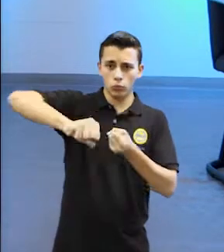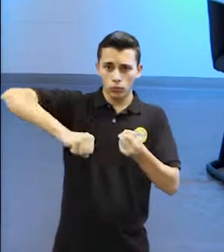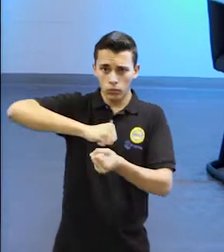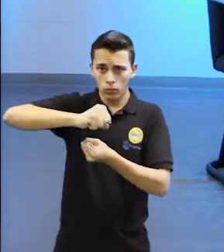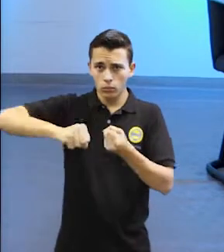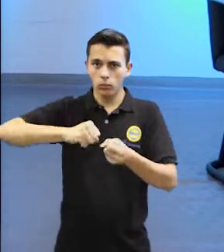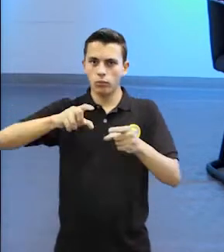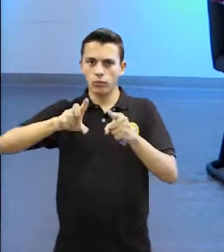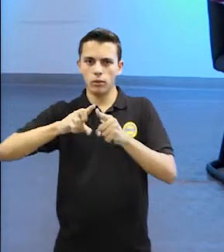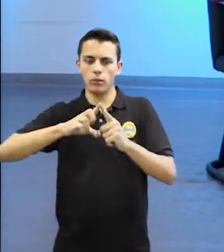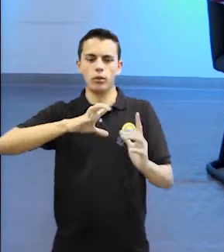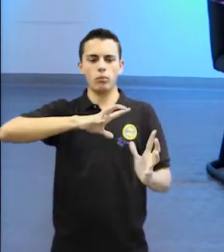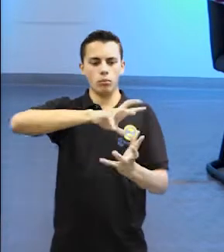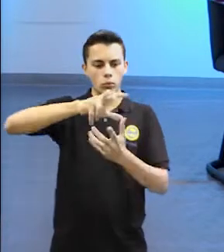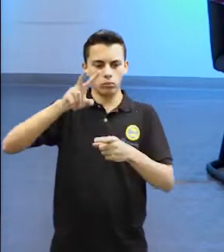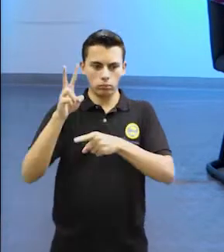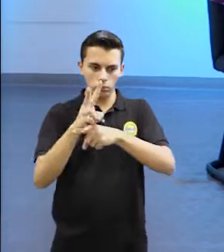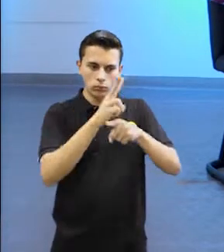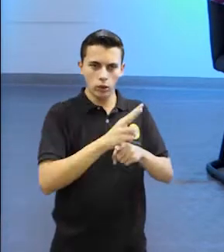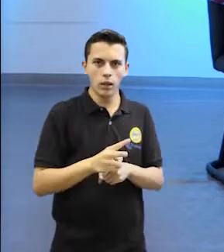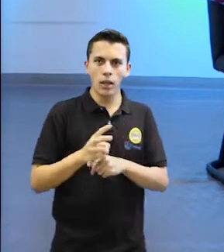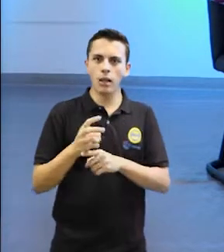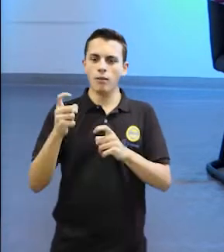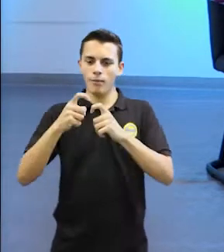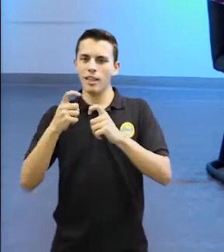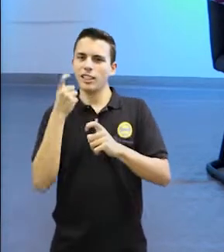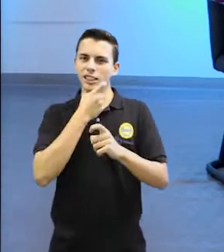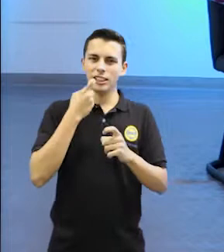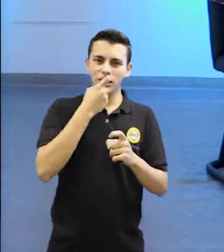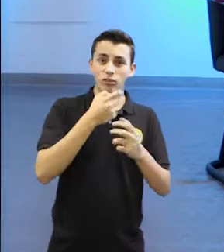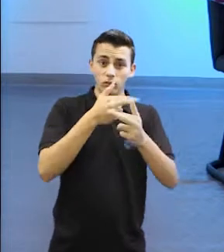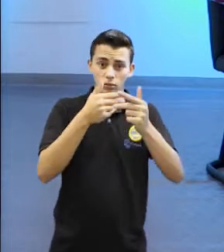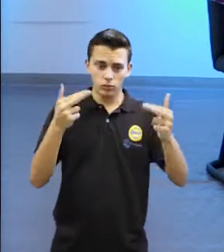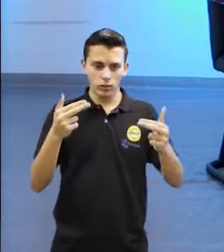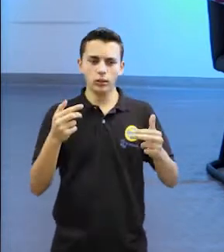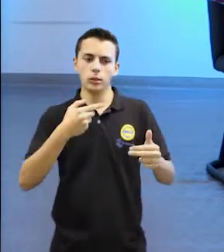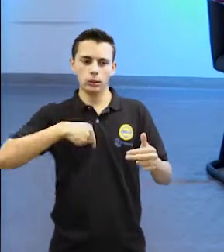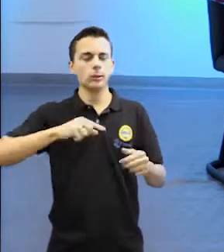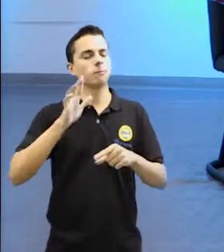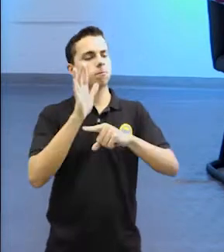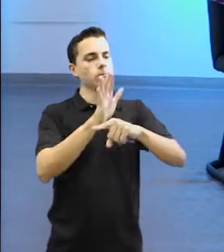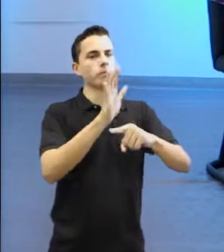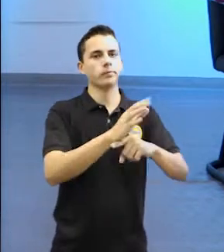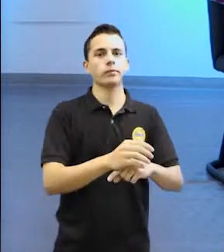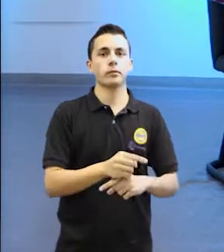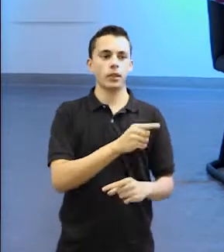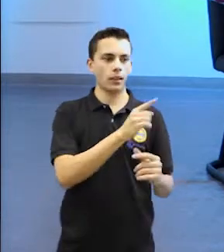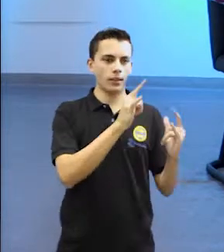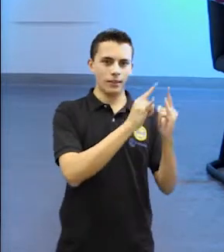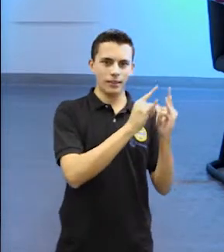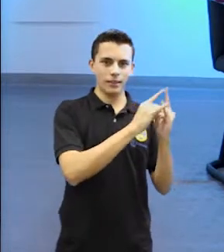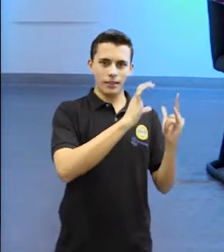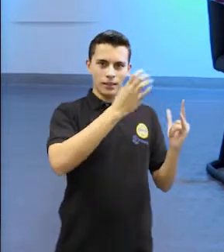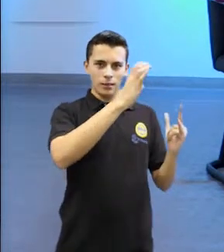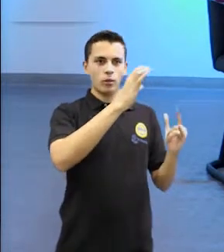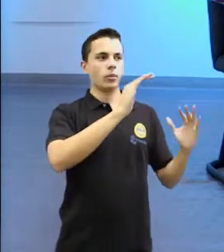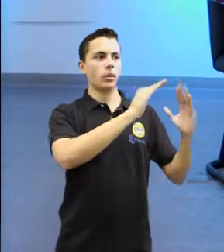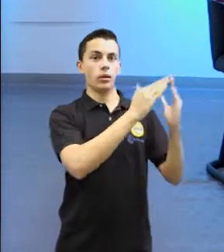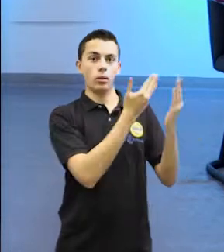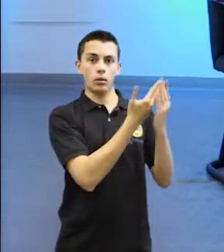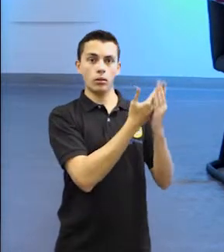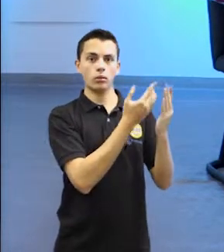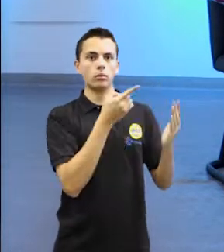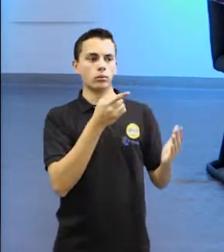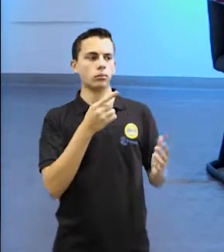de saúde bucal. Os dentes, bucal. Né? É. Nós atendemos uma ONG aqui em Carapicuíba, escolas que eles... Mantenha uma ótima dose